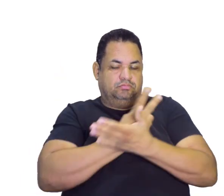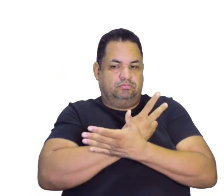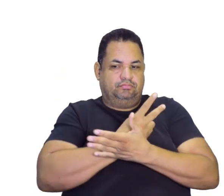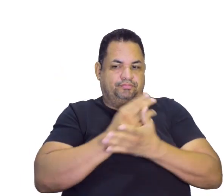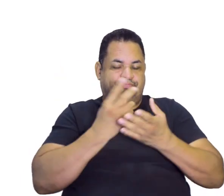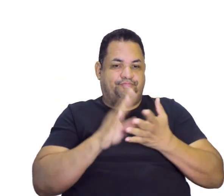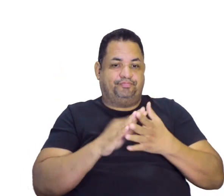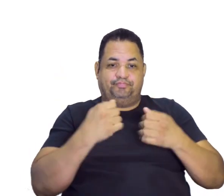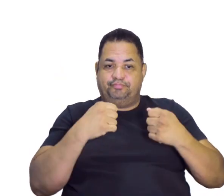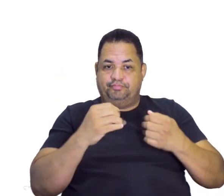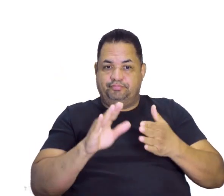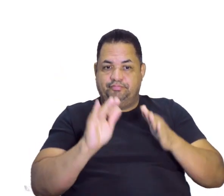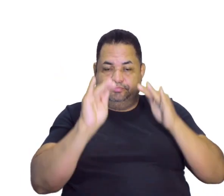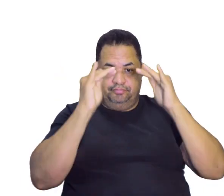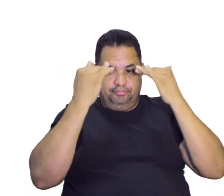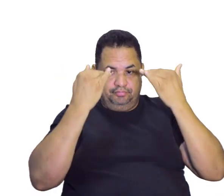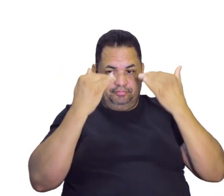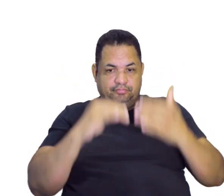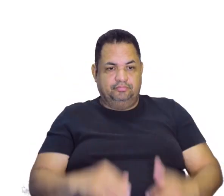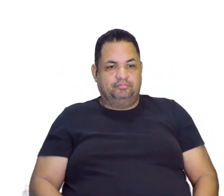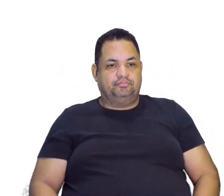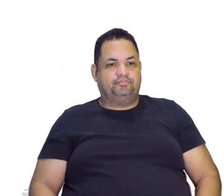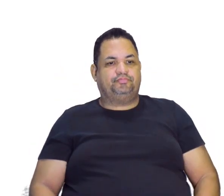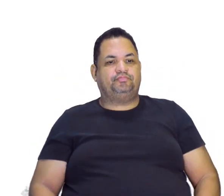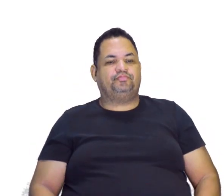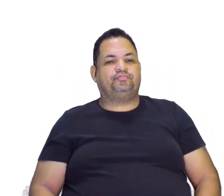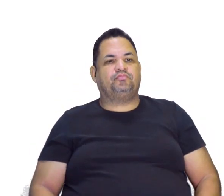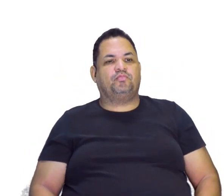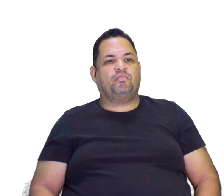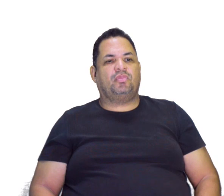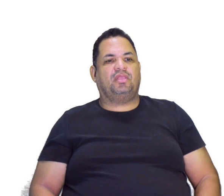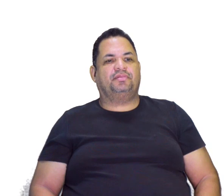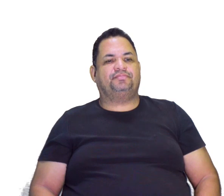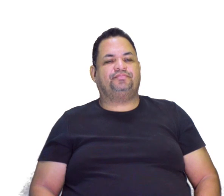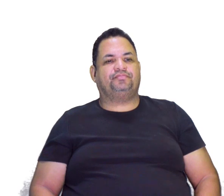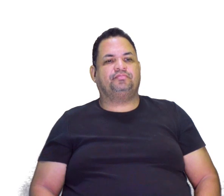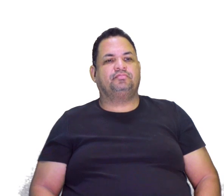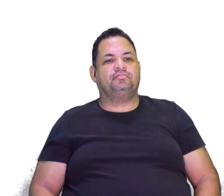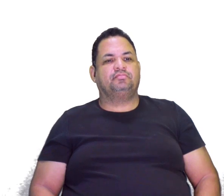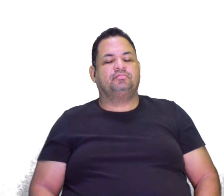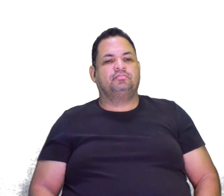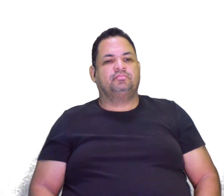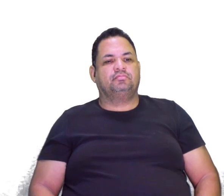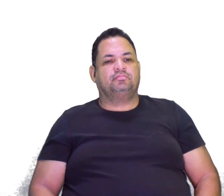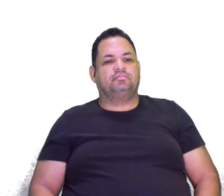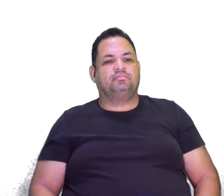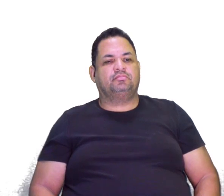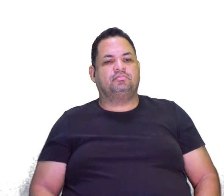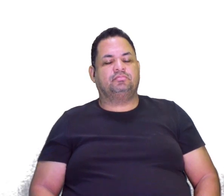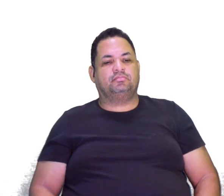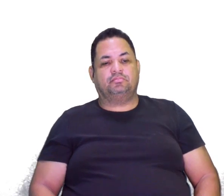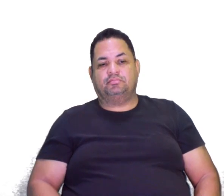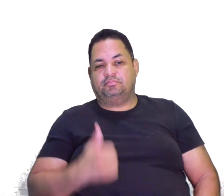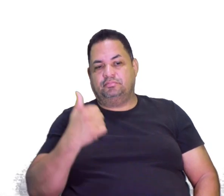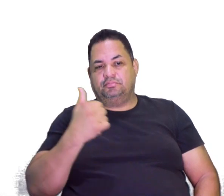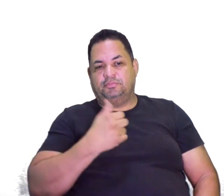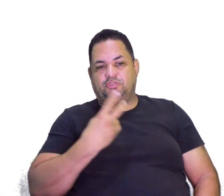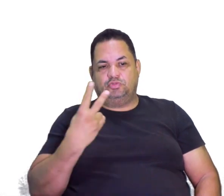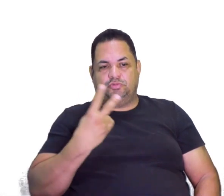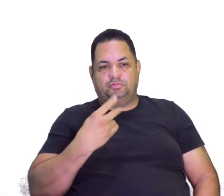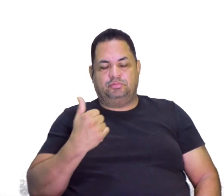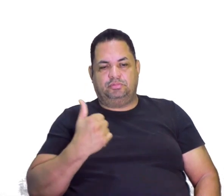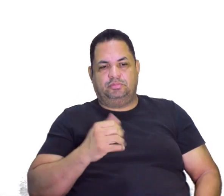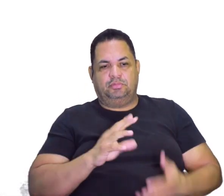errar em alguma dessas afirmativas, né? Então, nós vemos aqui que as duas iniciais são